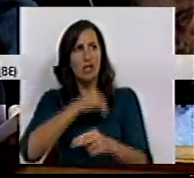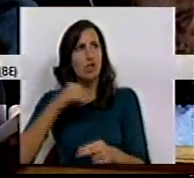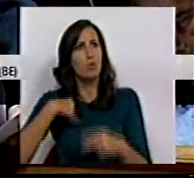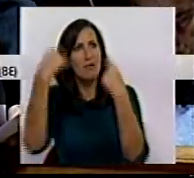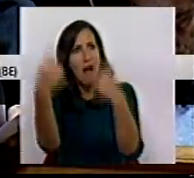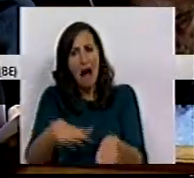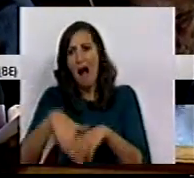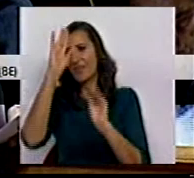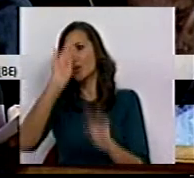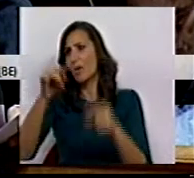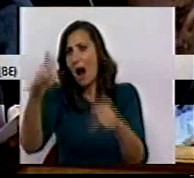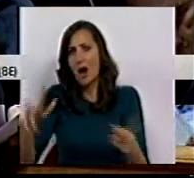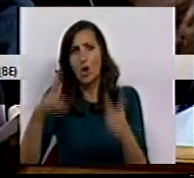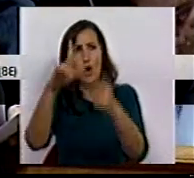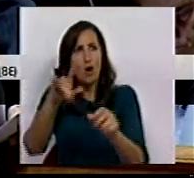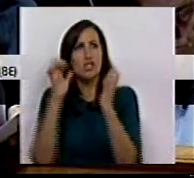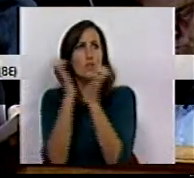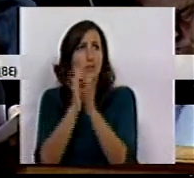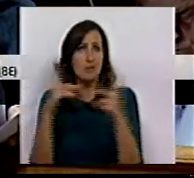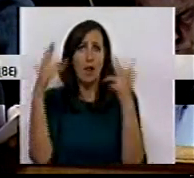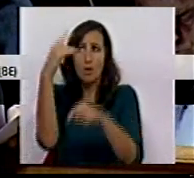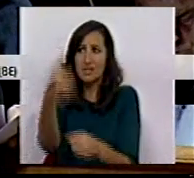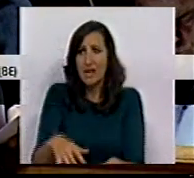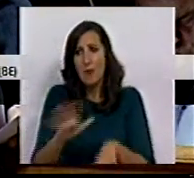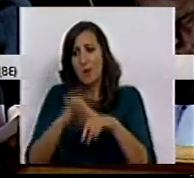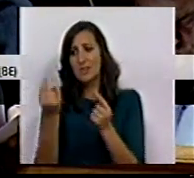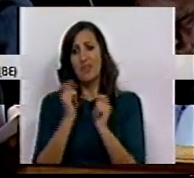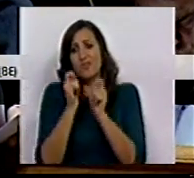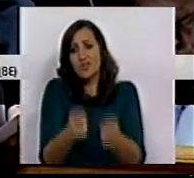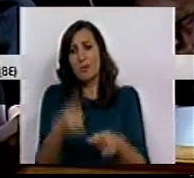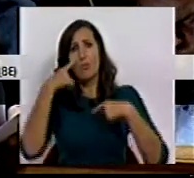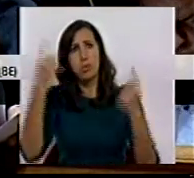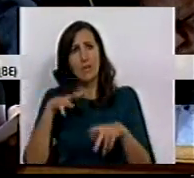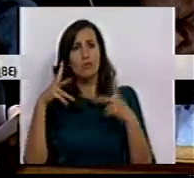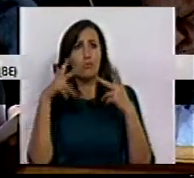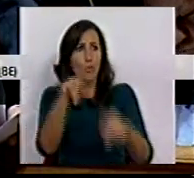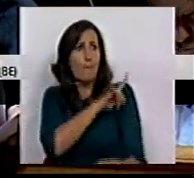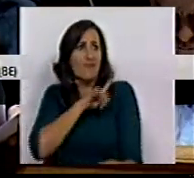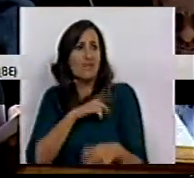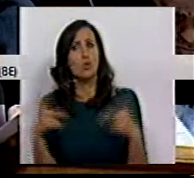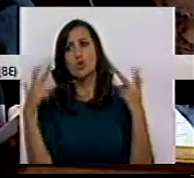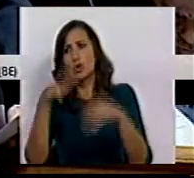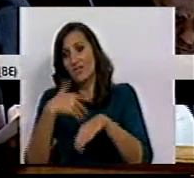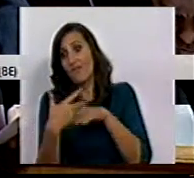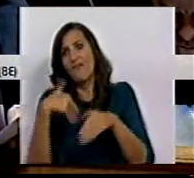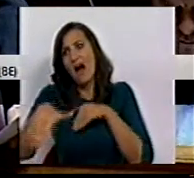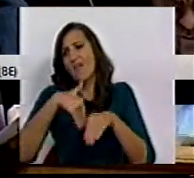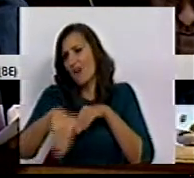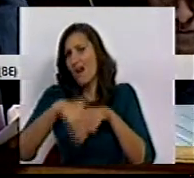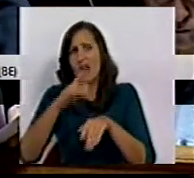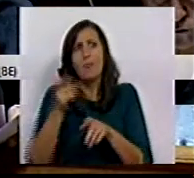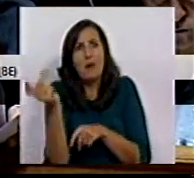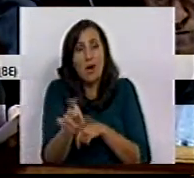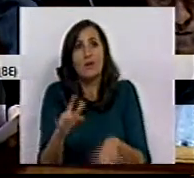saúde, na educação e na segurança social, pelos cortes nos investimentos públicos e pelas privatizações. Enfim, assumiram a opção